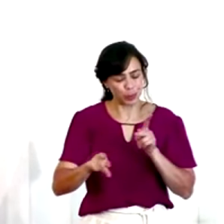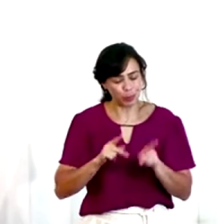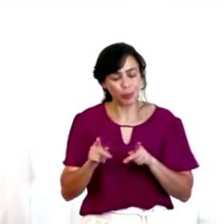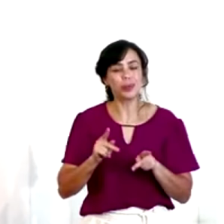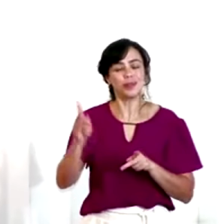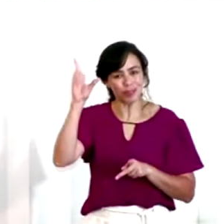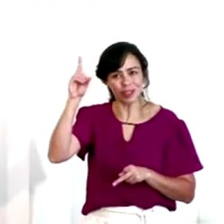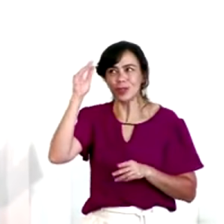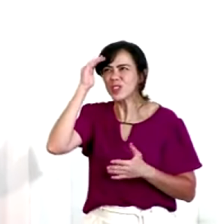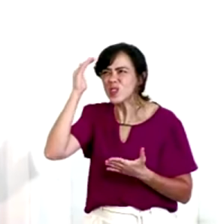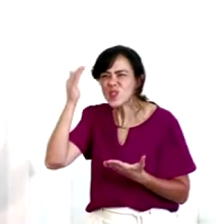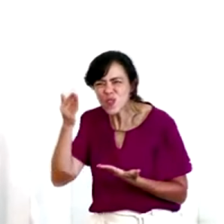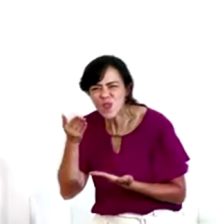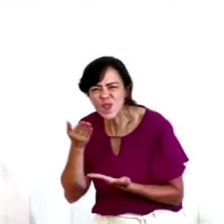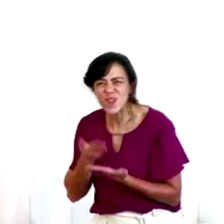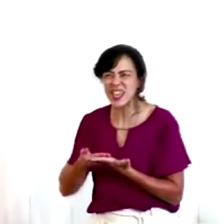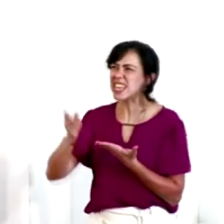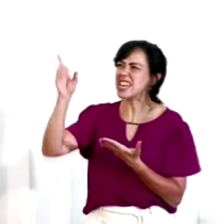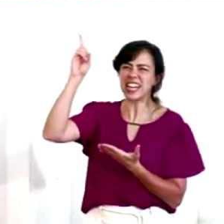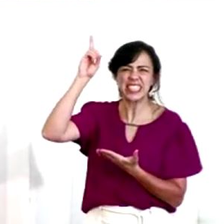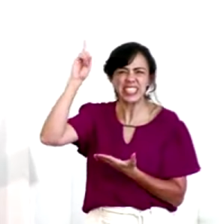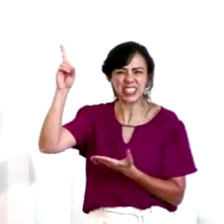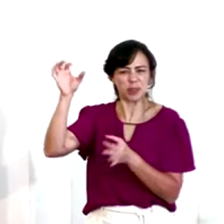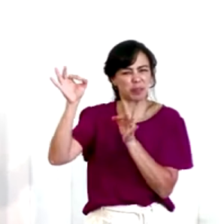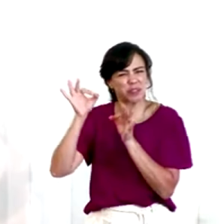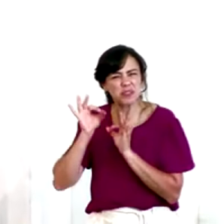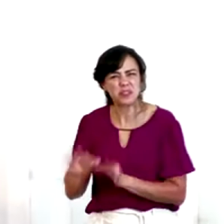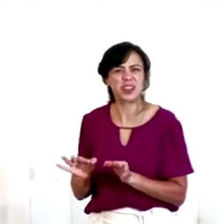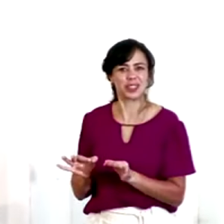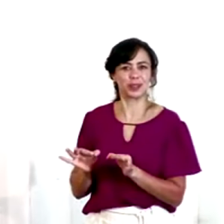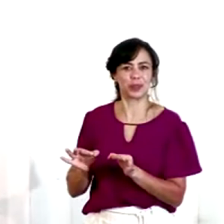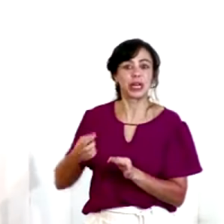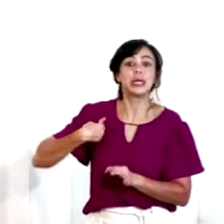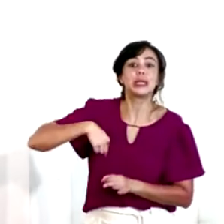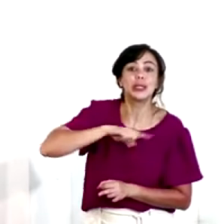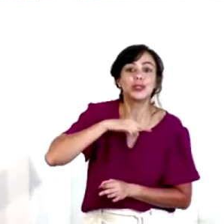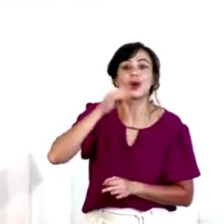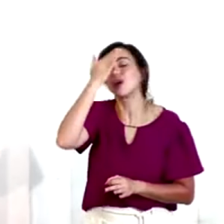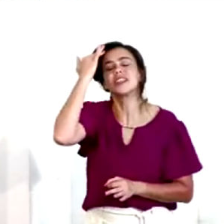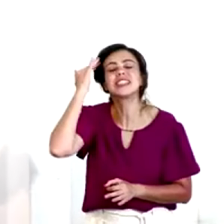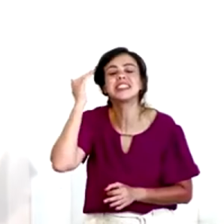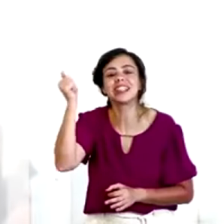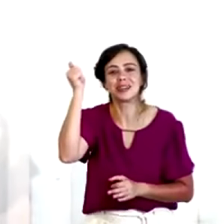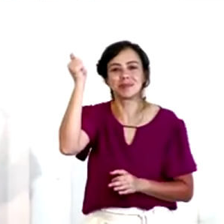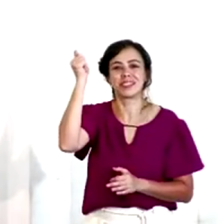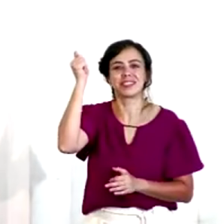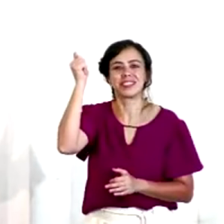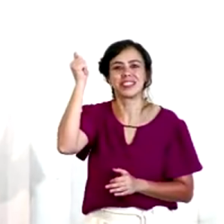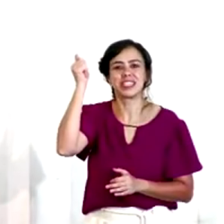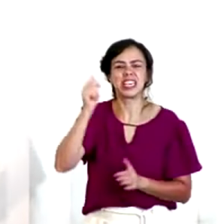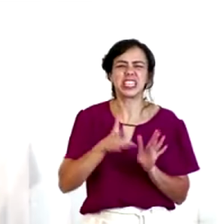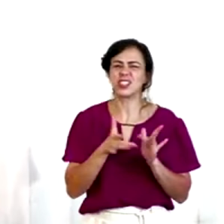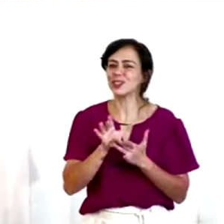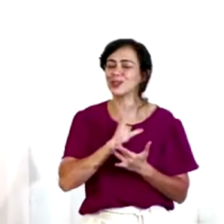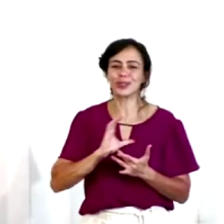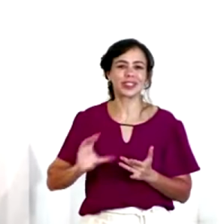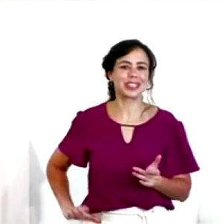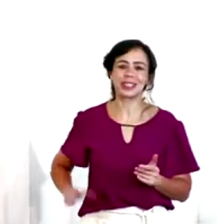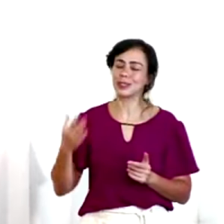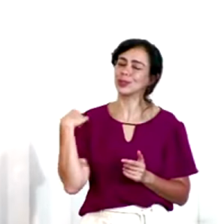respondida. Em Cristo Jesus, nós temos restauração